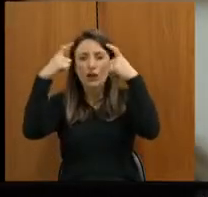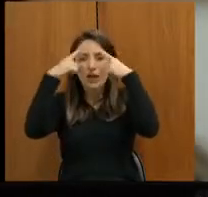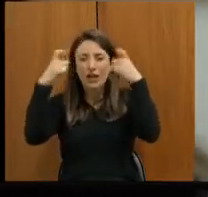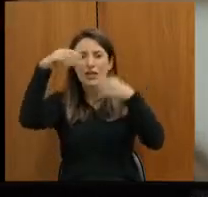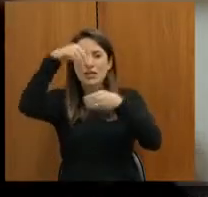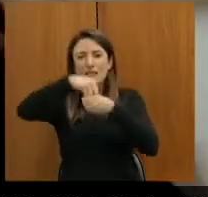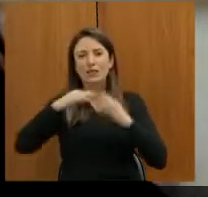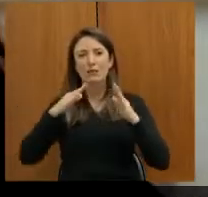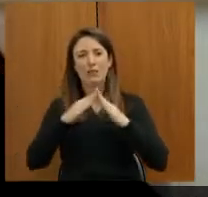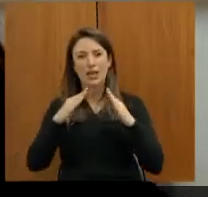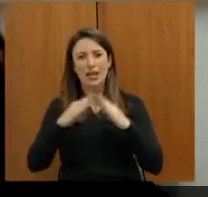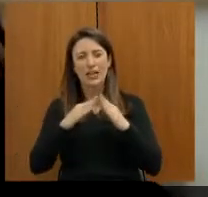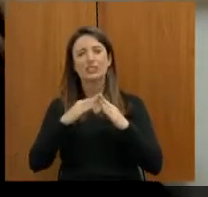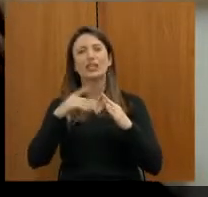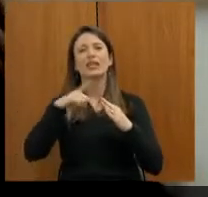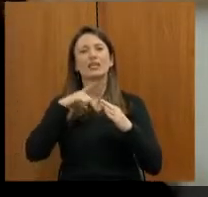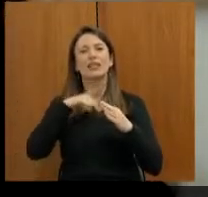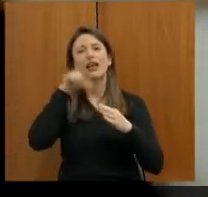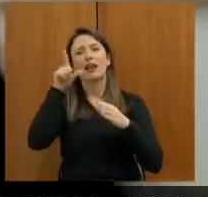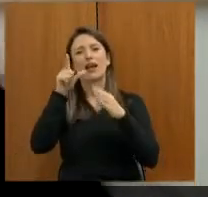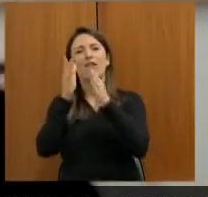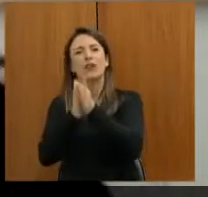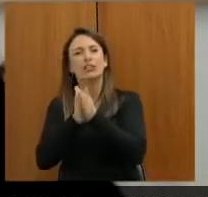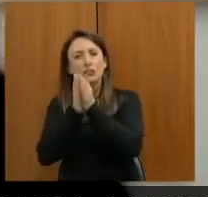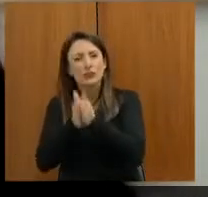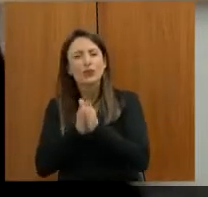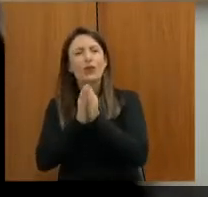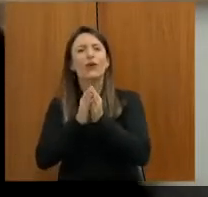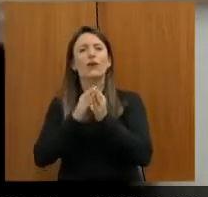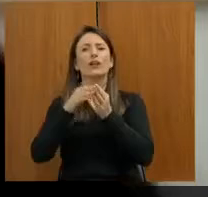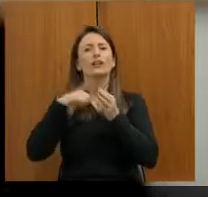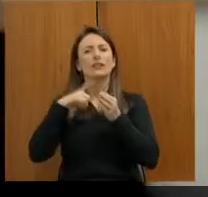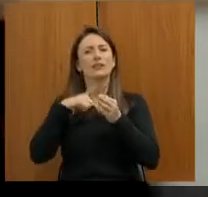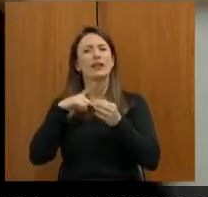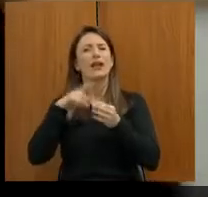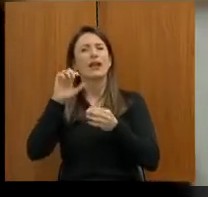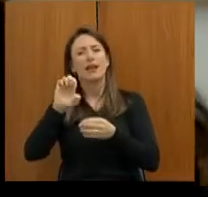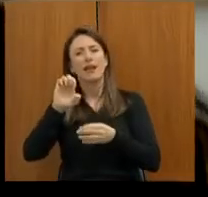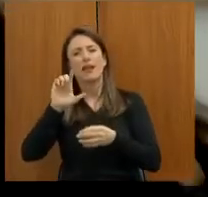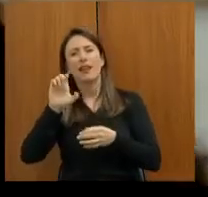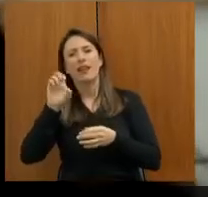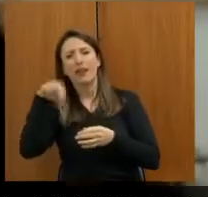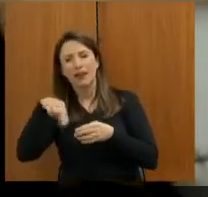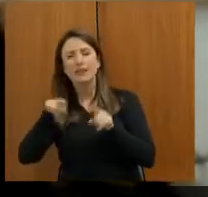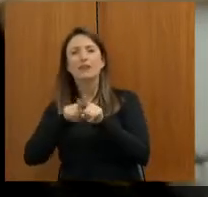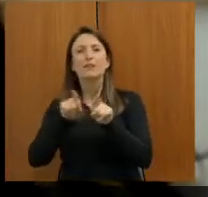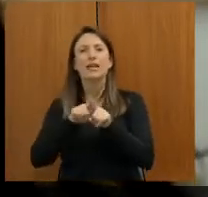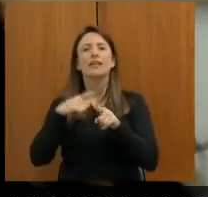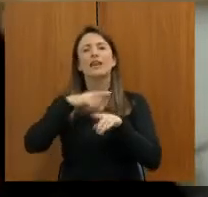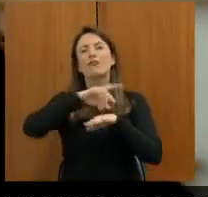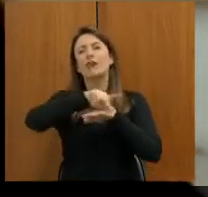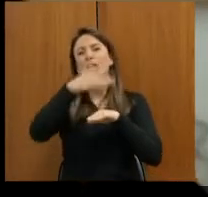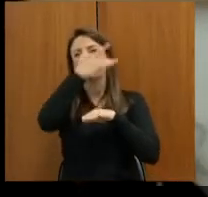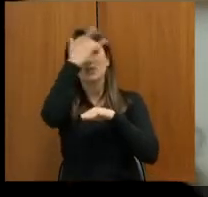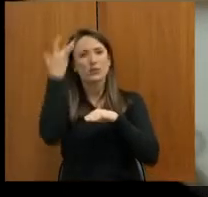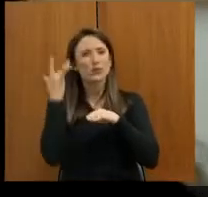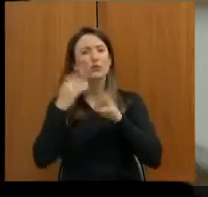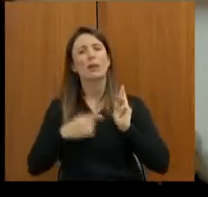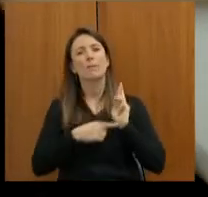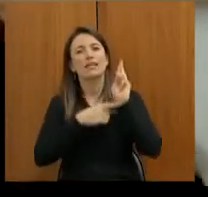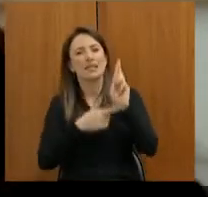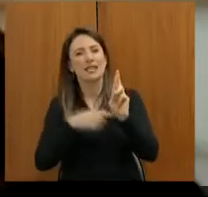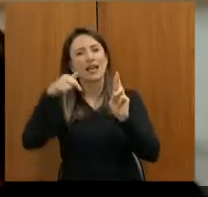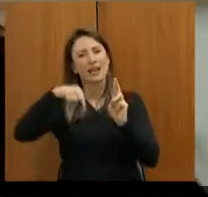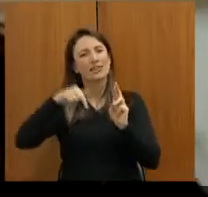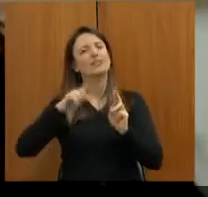Jequitinhonha a gente tem é toda aqui todo o estado como foi lembrado e a gente precisa